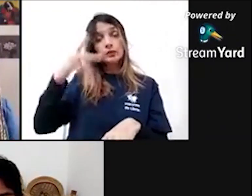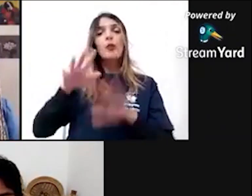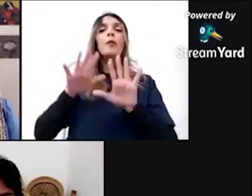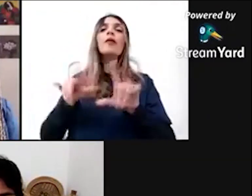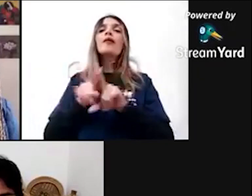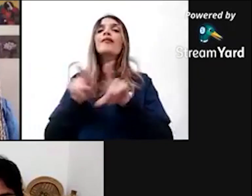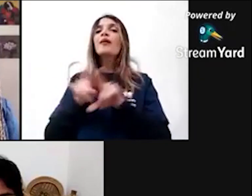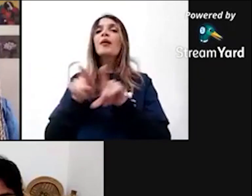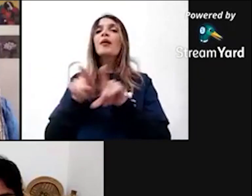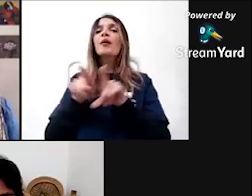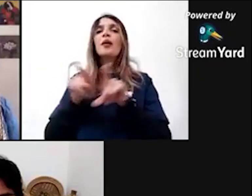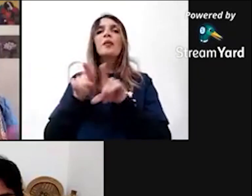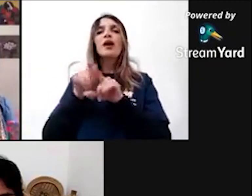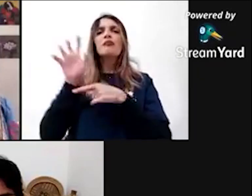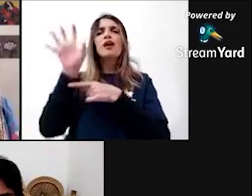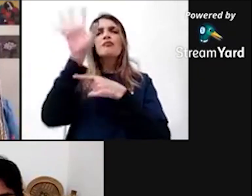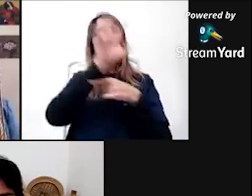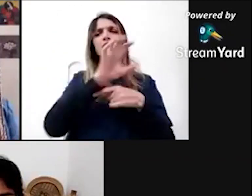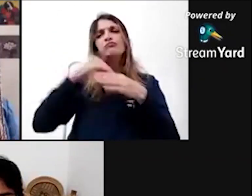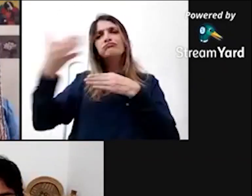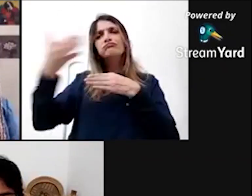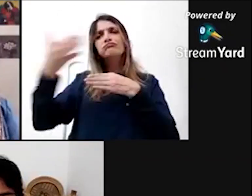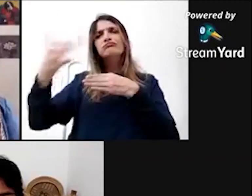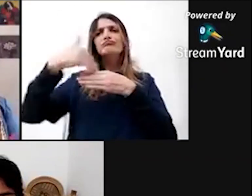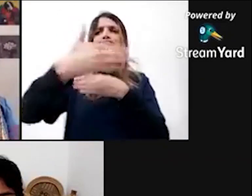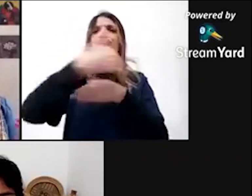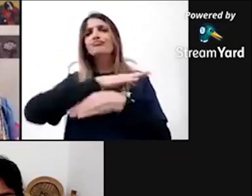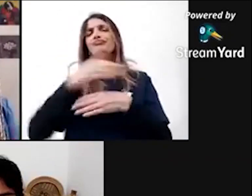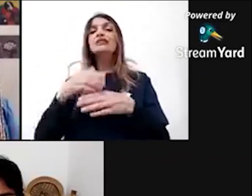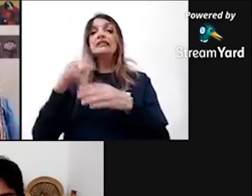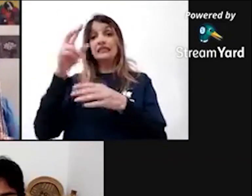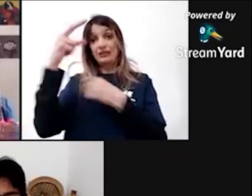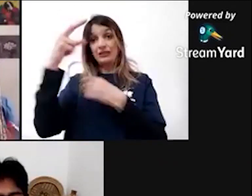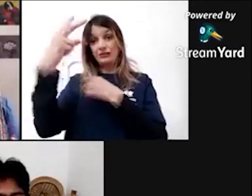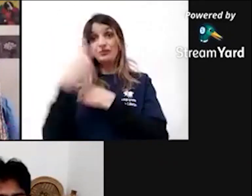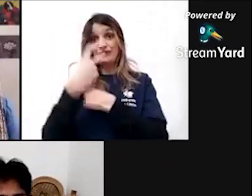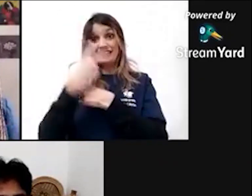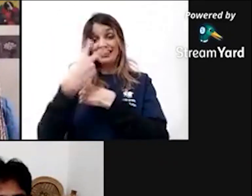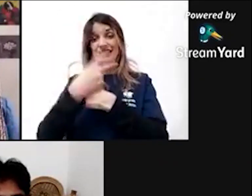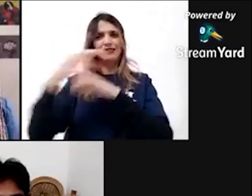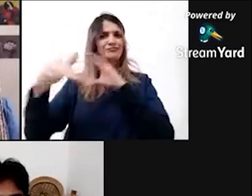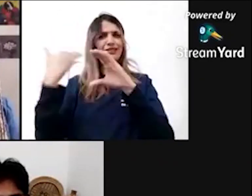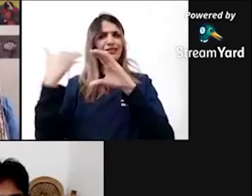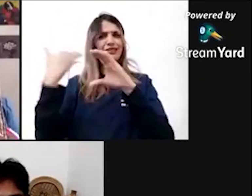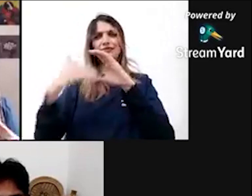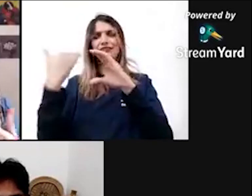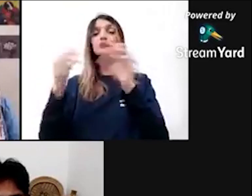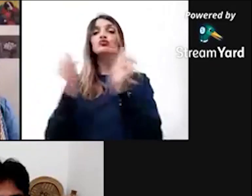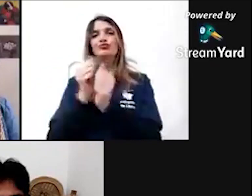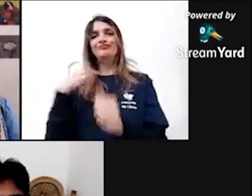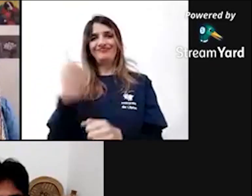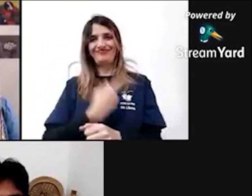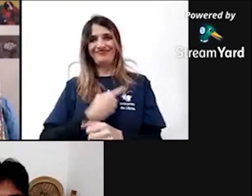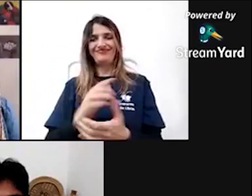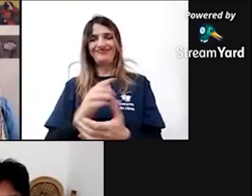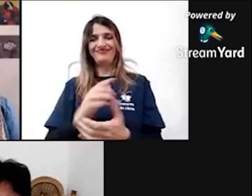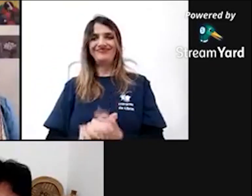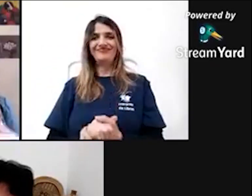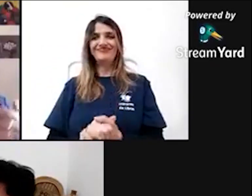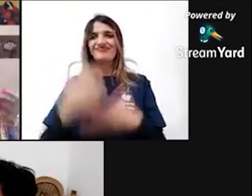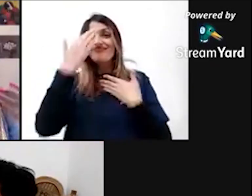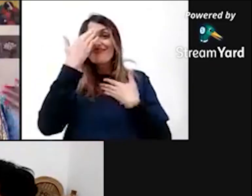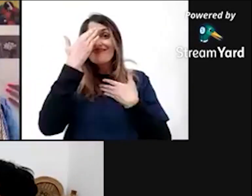educadoras dos municípios vizinhos, que estão nos assistindo, que comentam, que estão com a gente. Portanto, muito